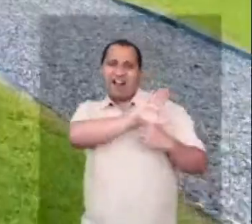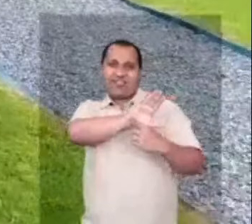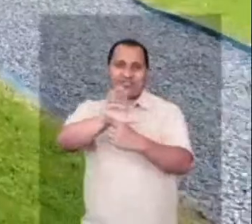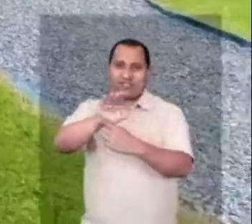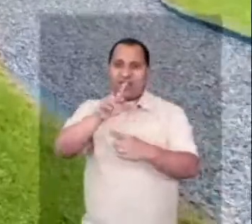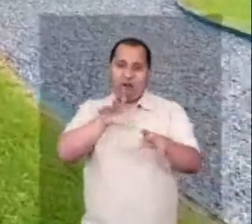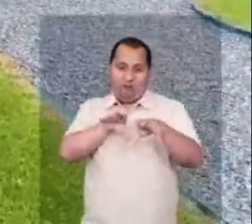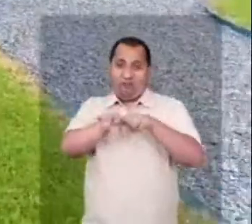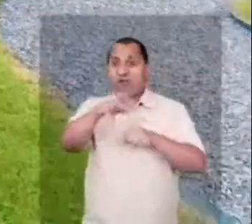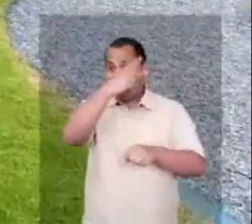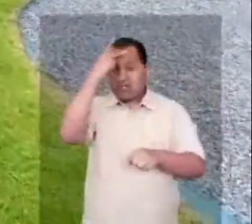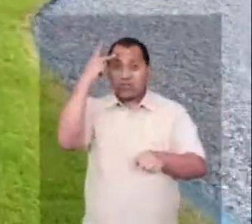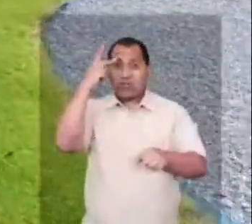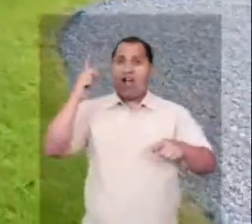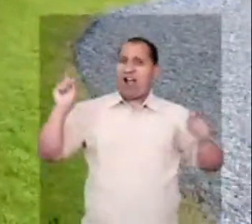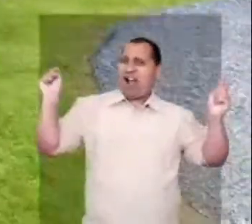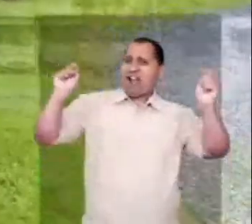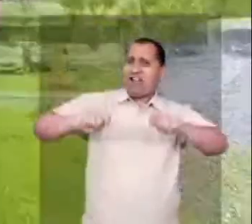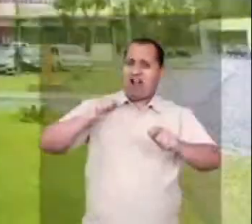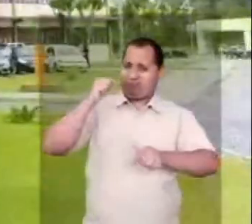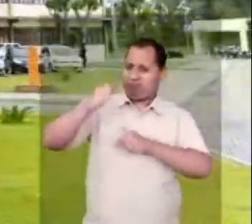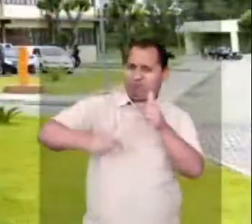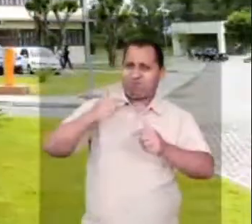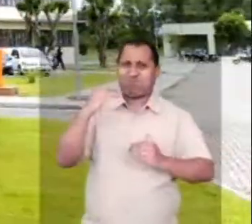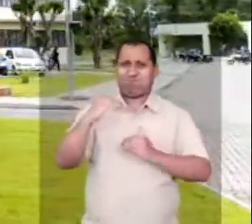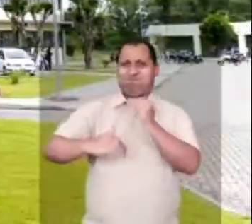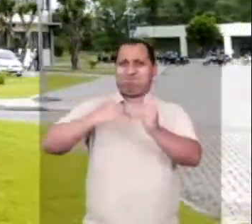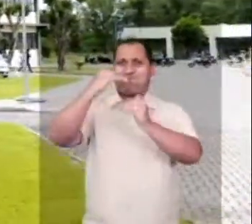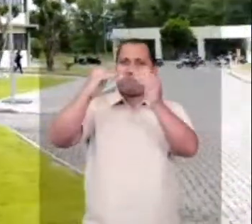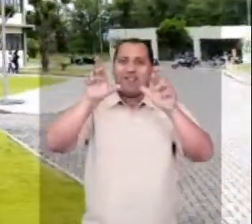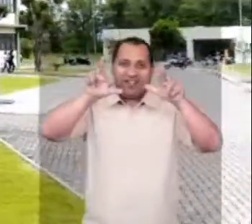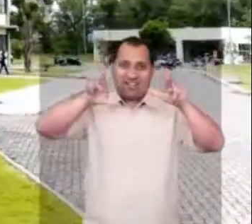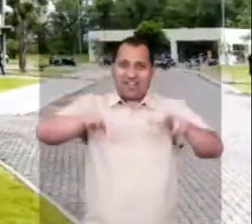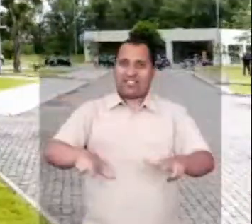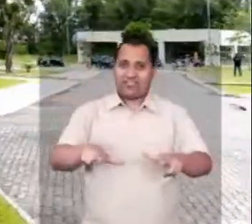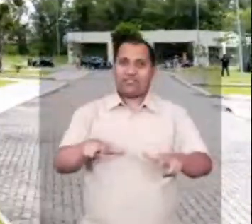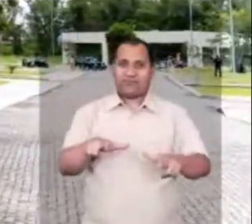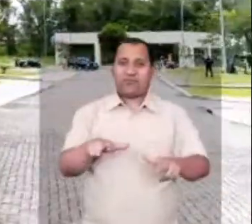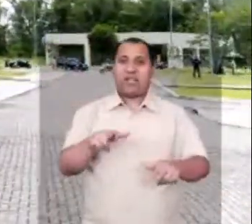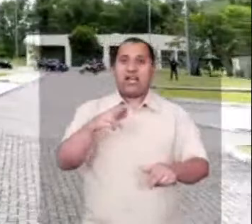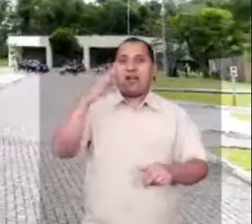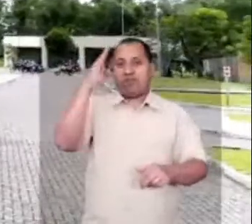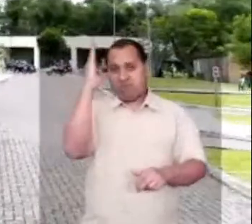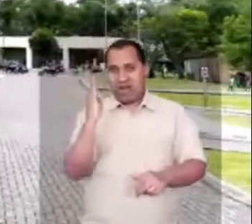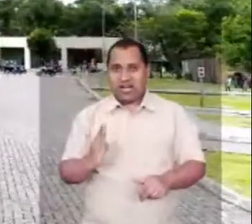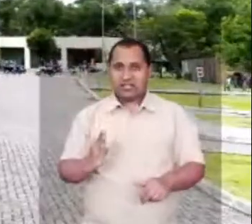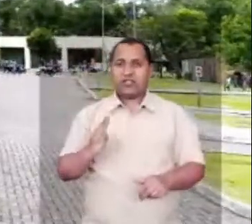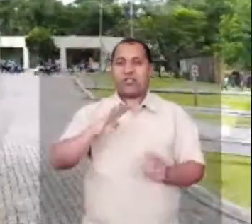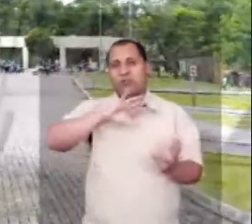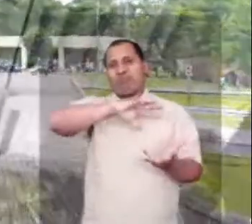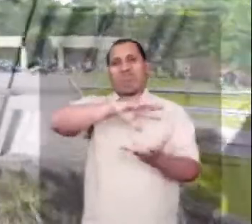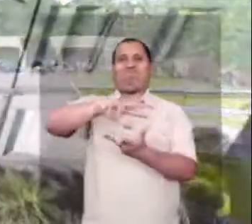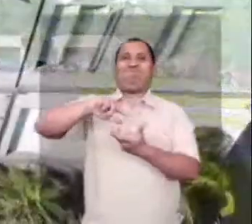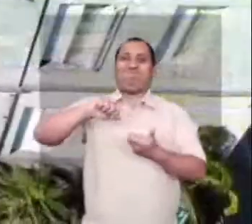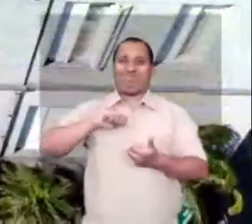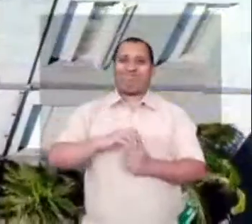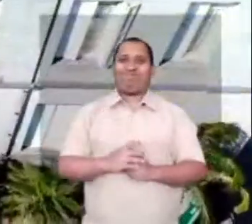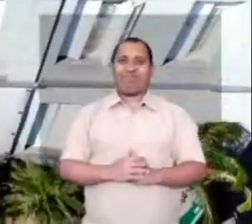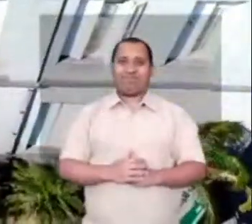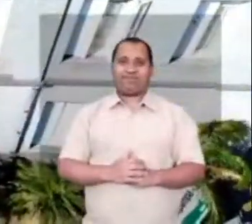formar pessoas capacitadas e comprometidas com o desenvolvimento regional, nacional e